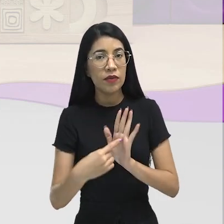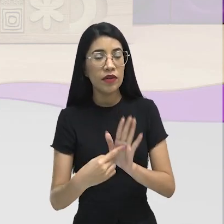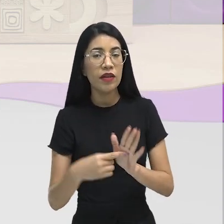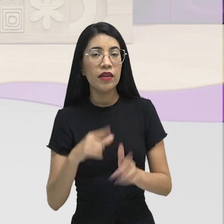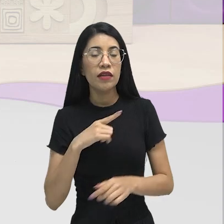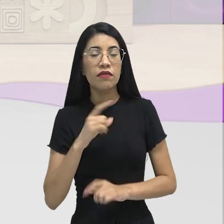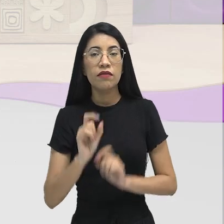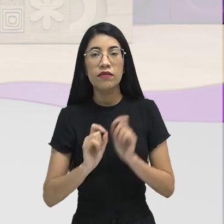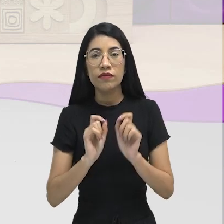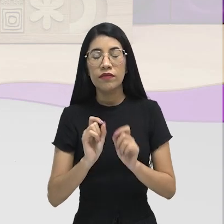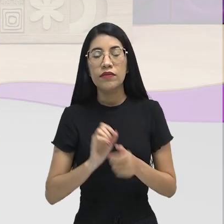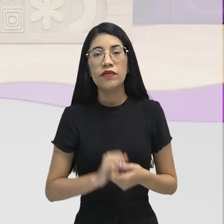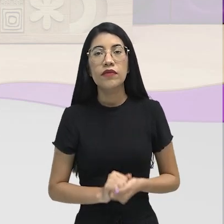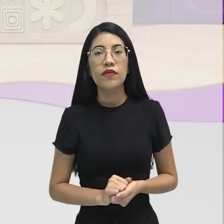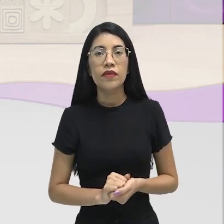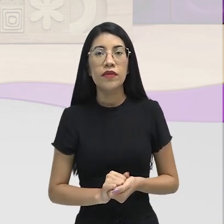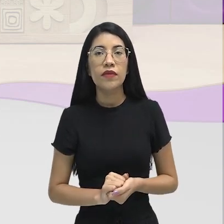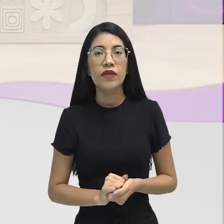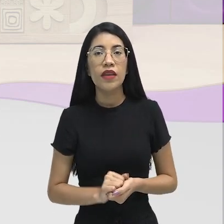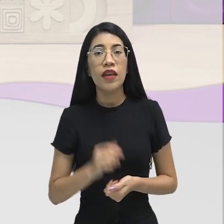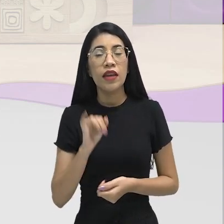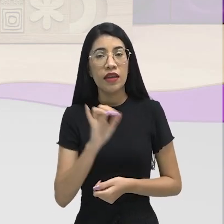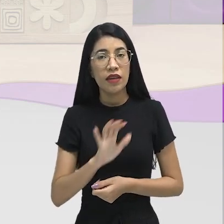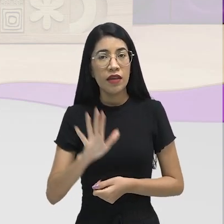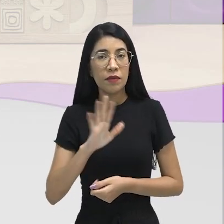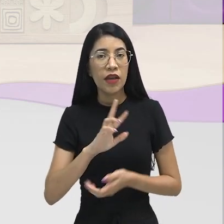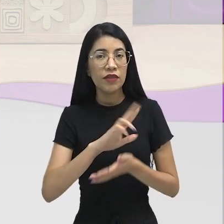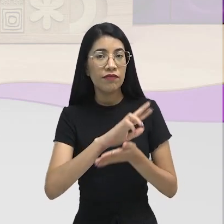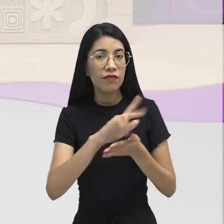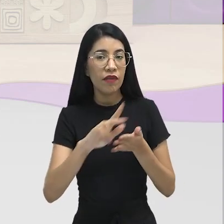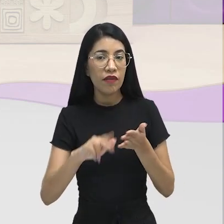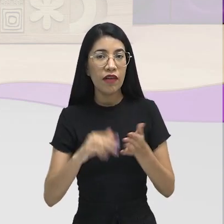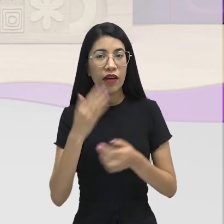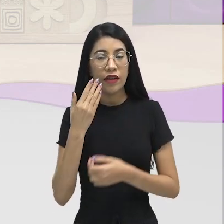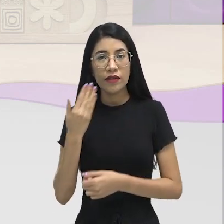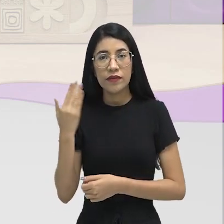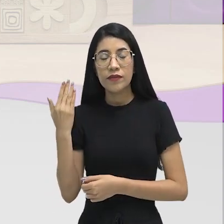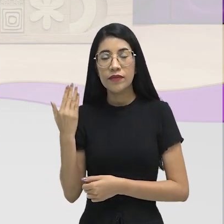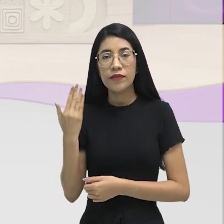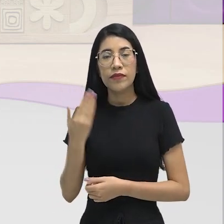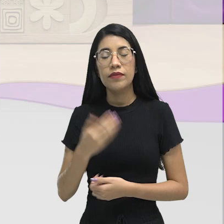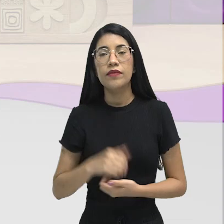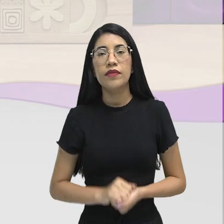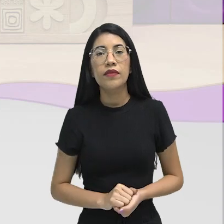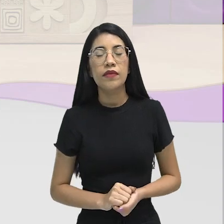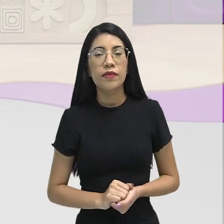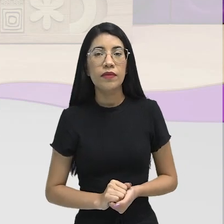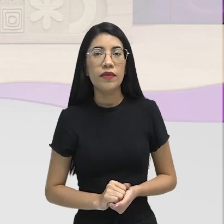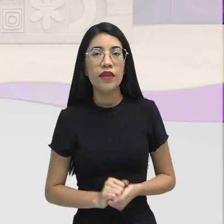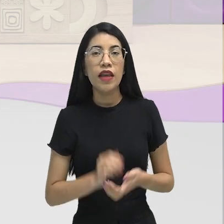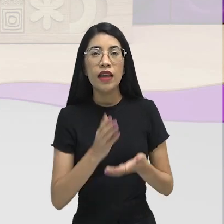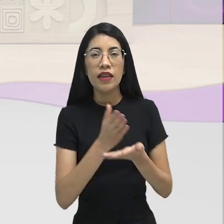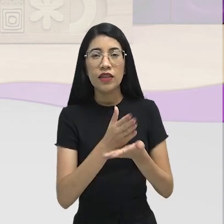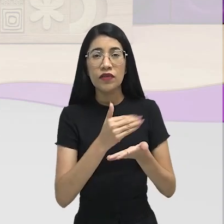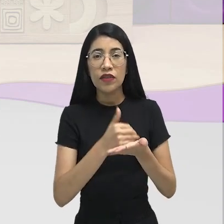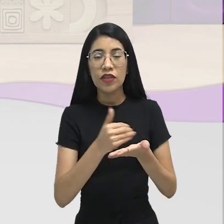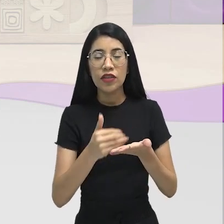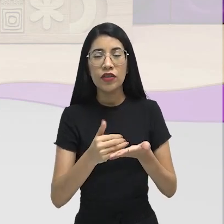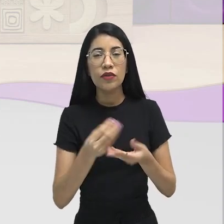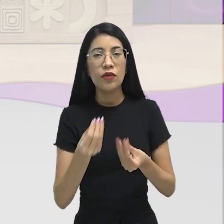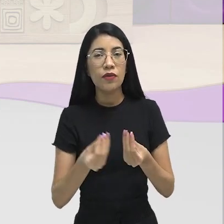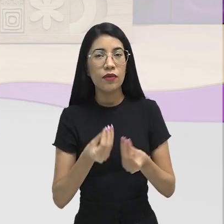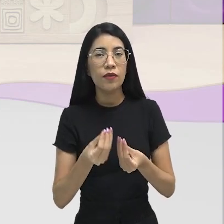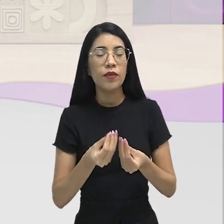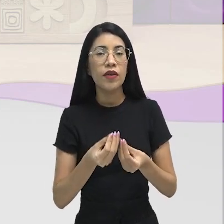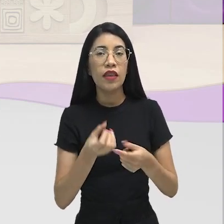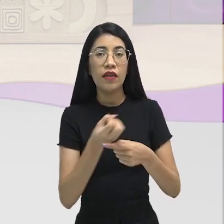tem, alguns círculos, tá? E desse círculo a gente destacou algumas partes. A parte de um todo é